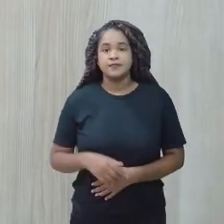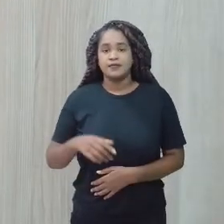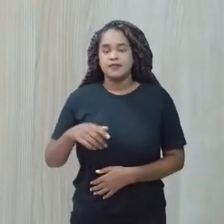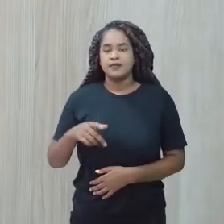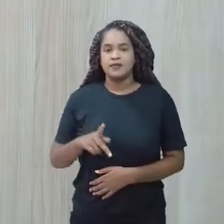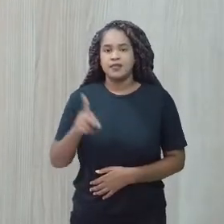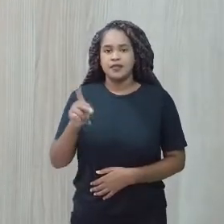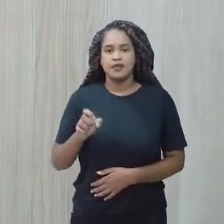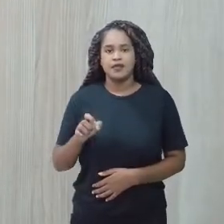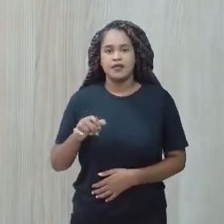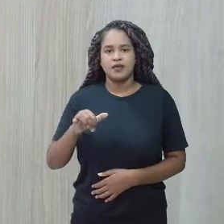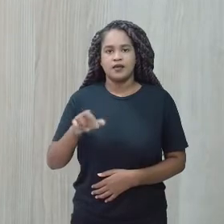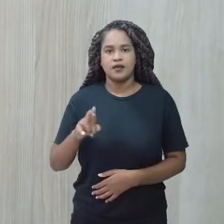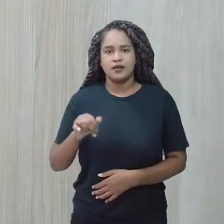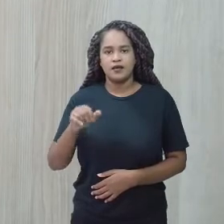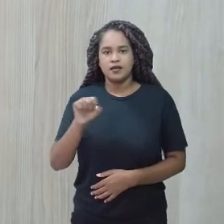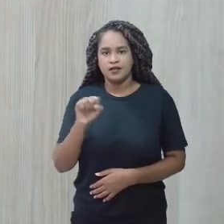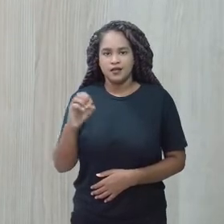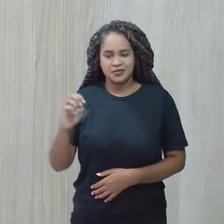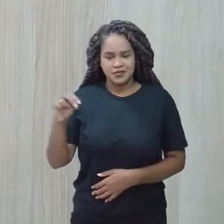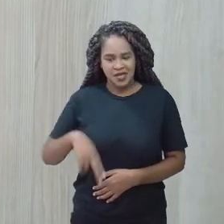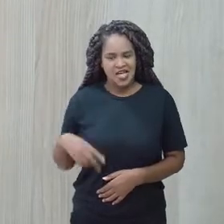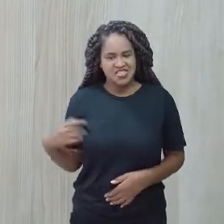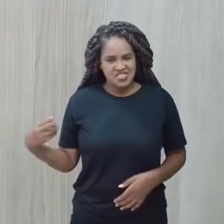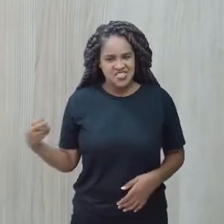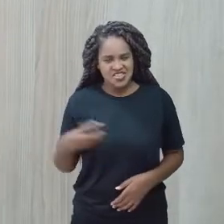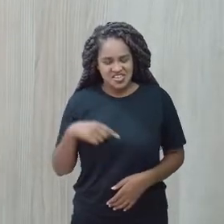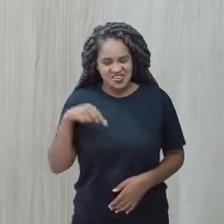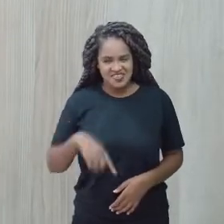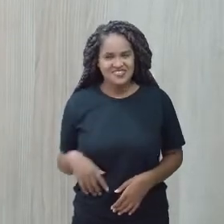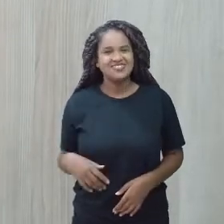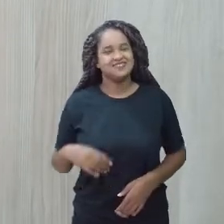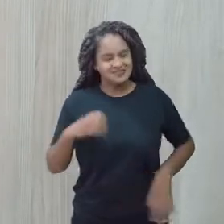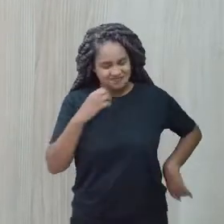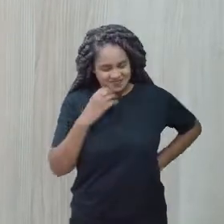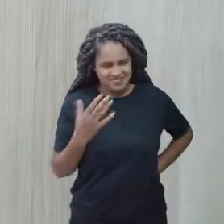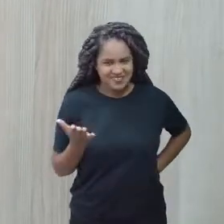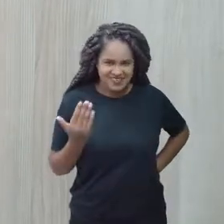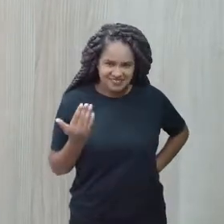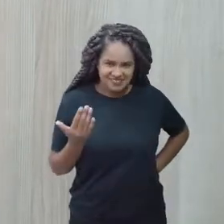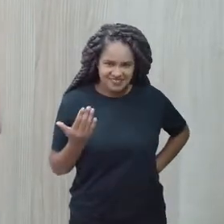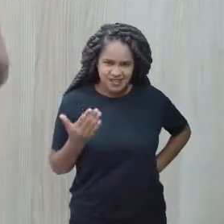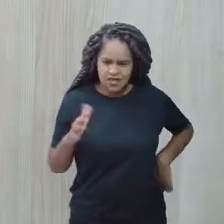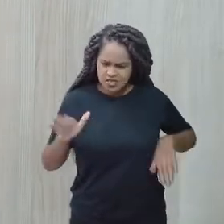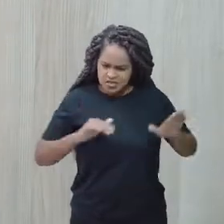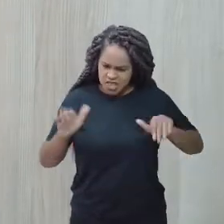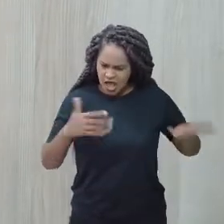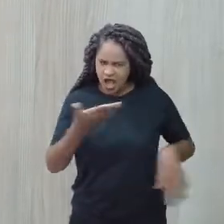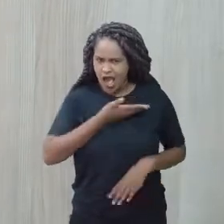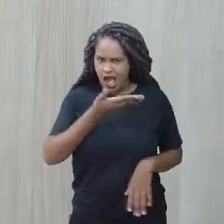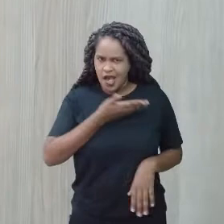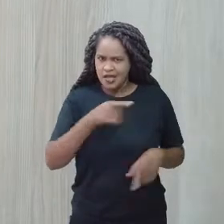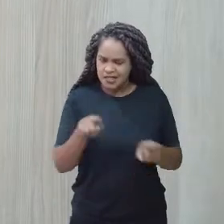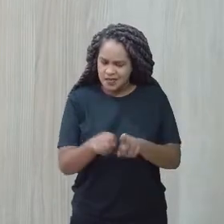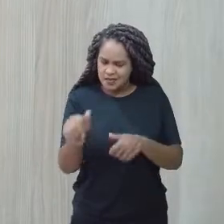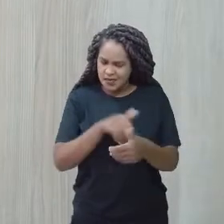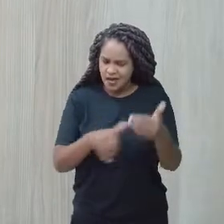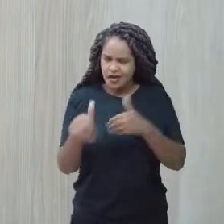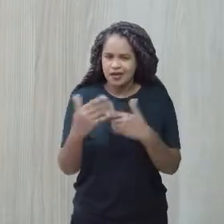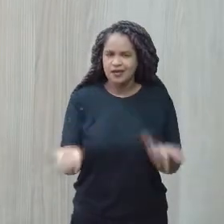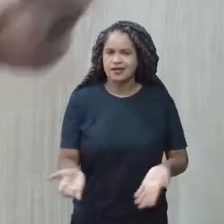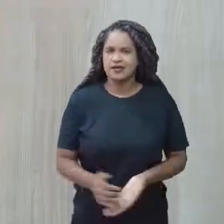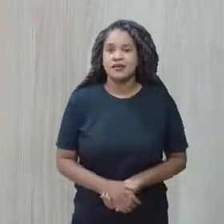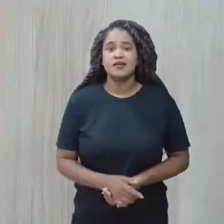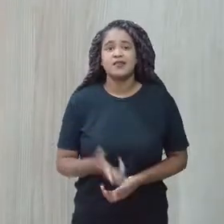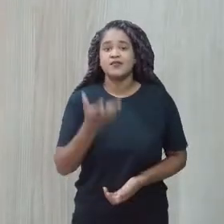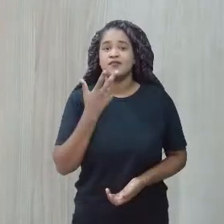Keirson, é novo aqui, né, jogador? Muito bom, chega mais aí, chama teus amigos para aparecer aqui também, né?